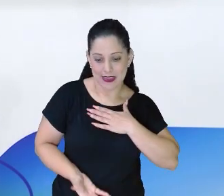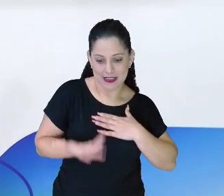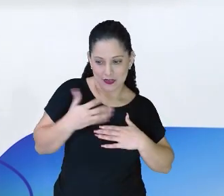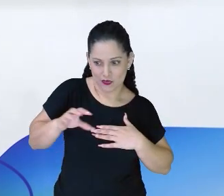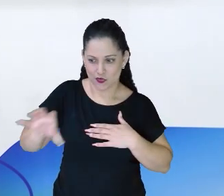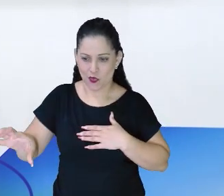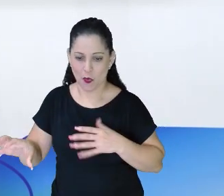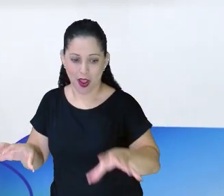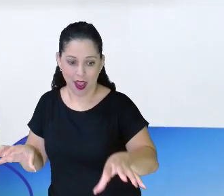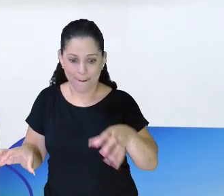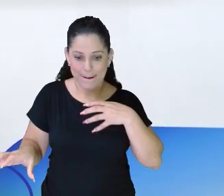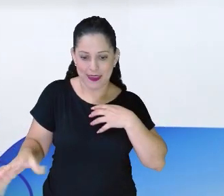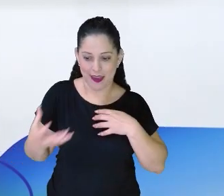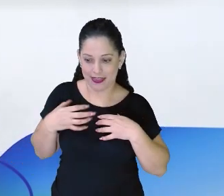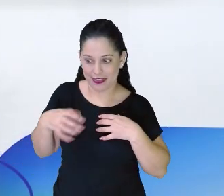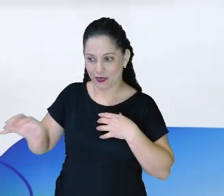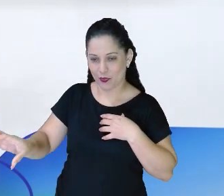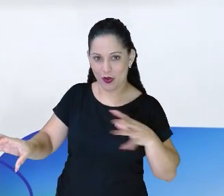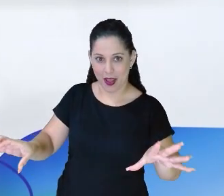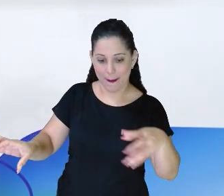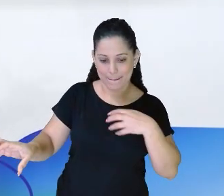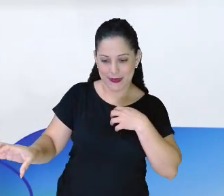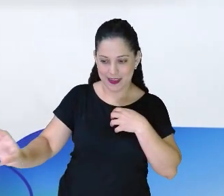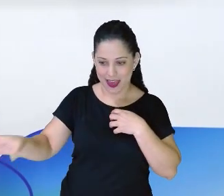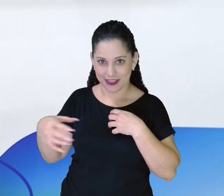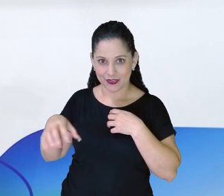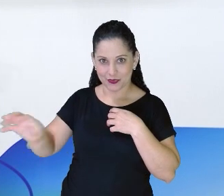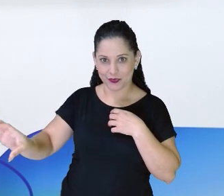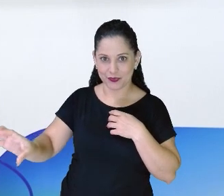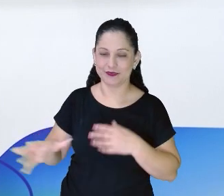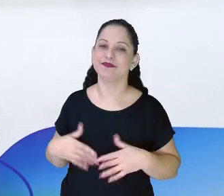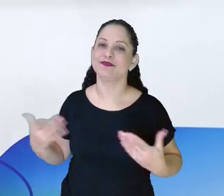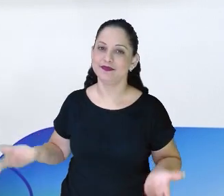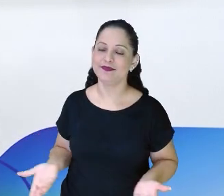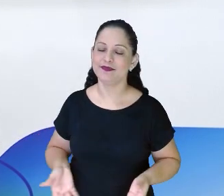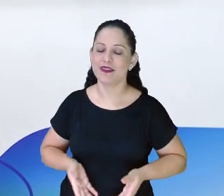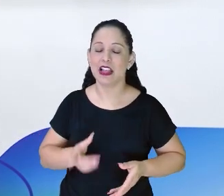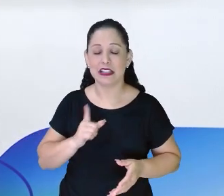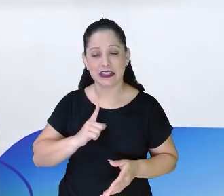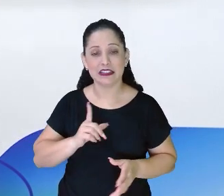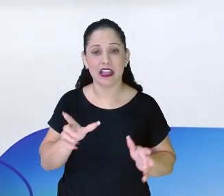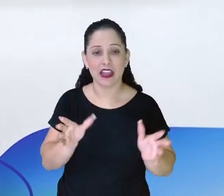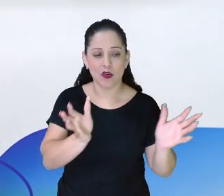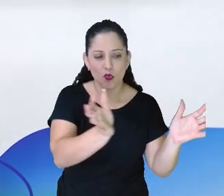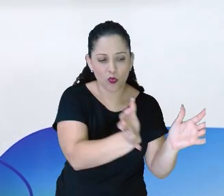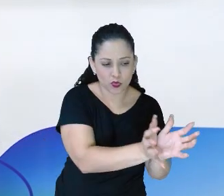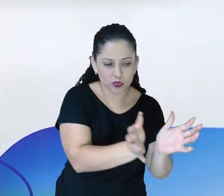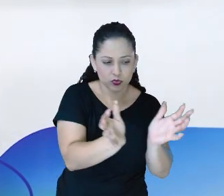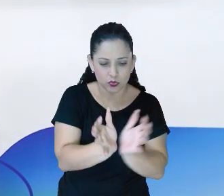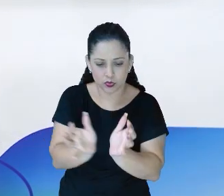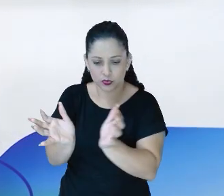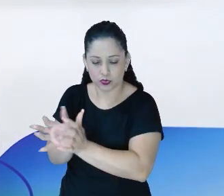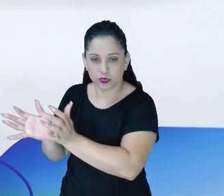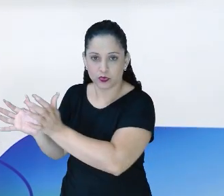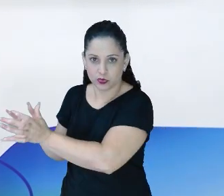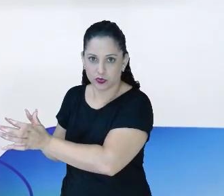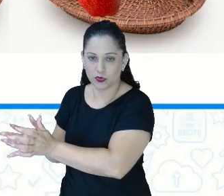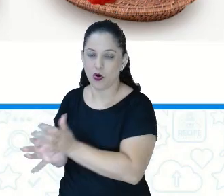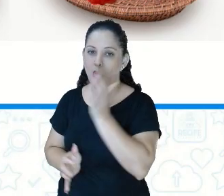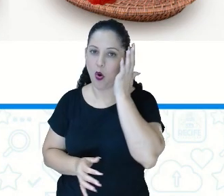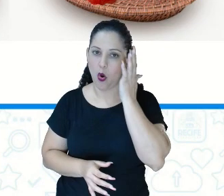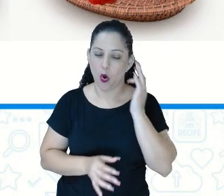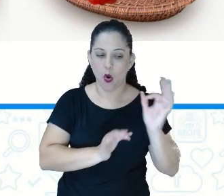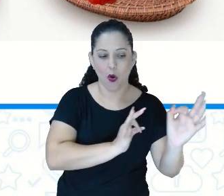para mim. Então é mais ou menos a ideia de divisão, ó. Eu preciso repartir